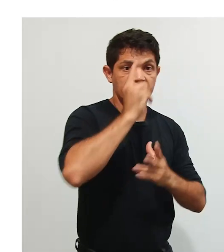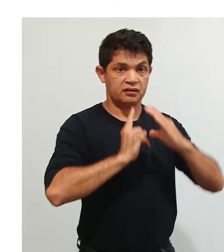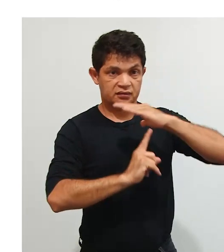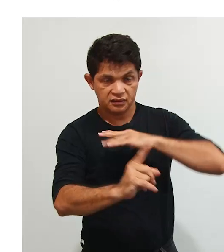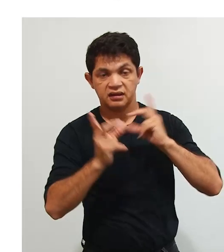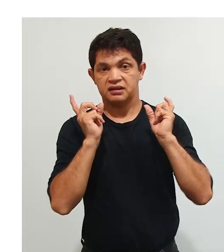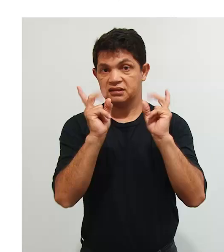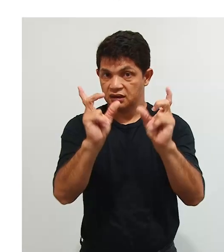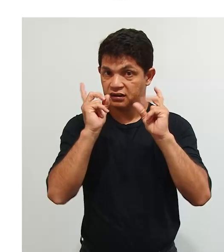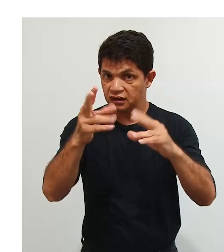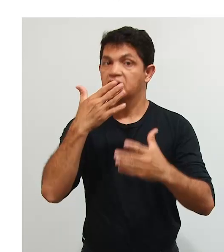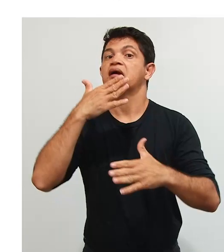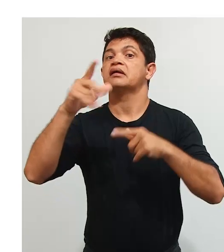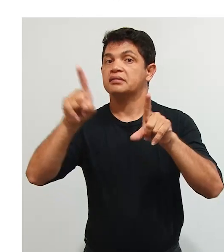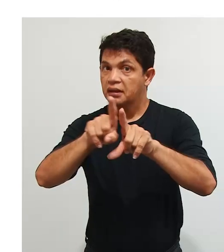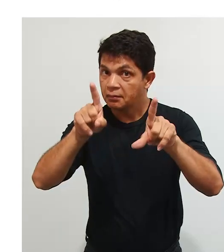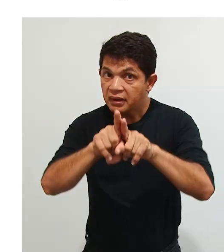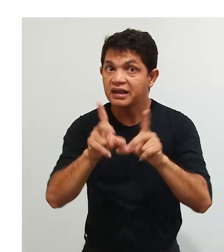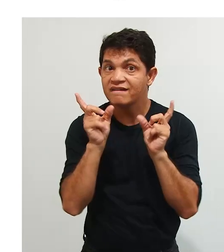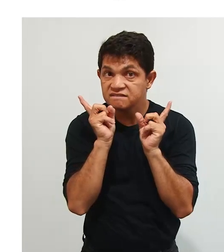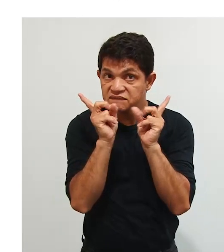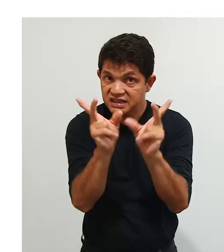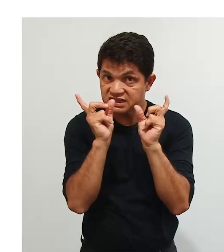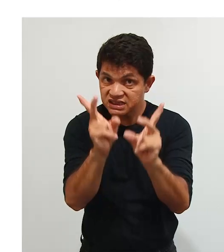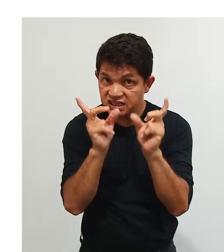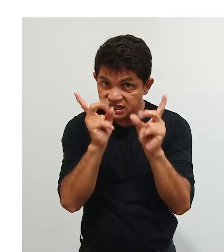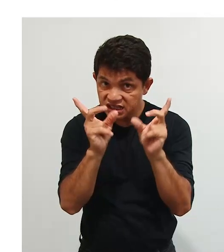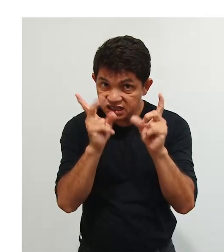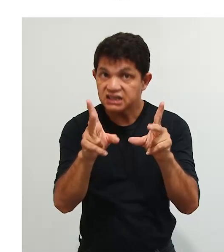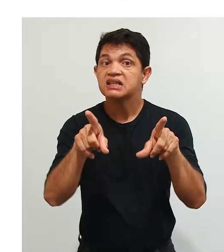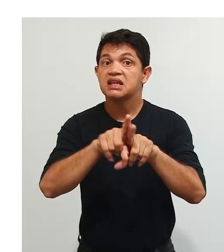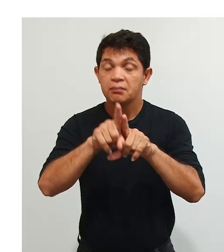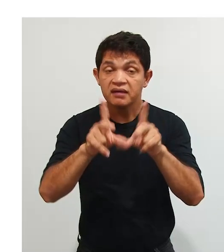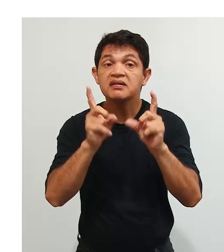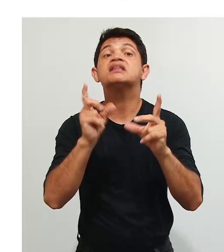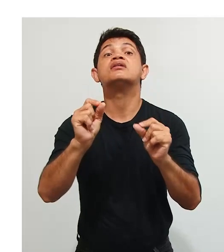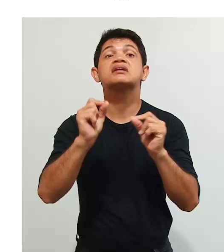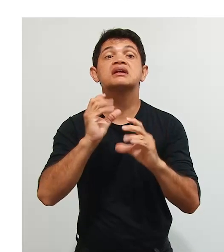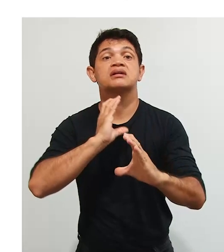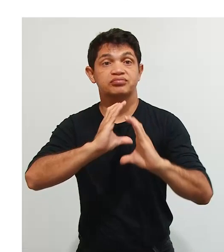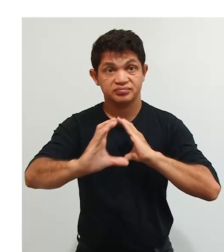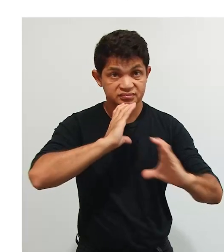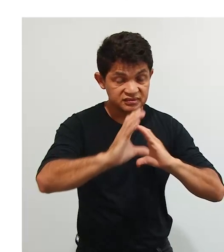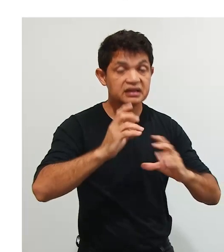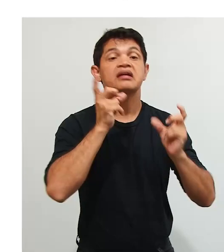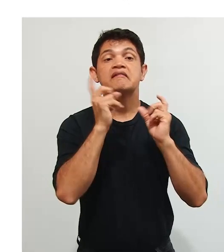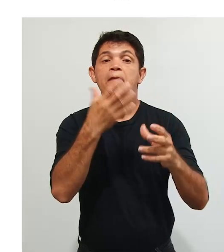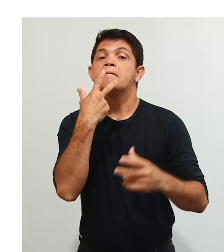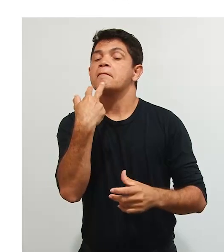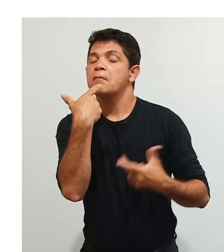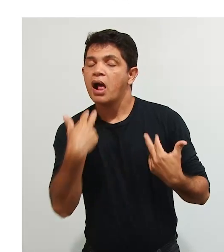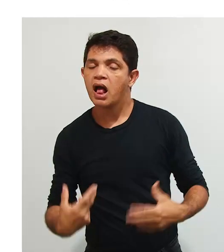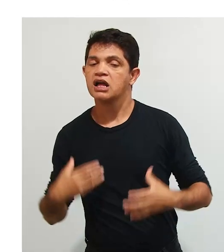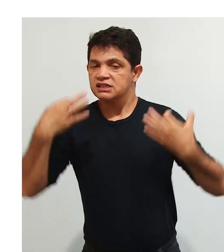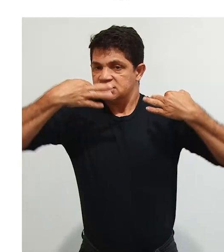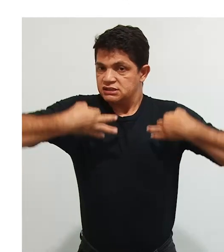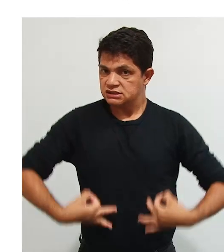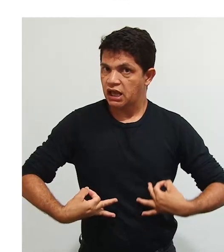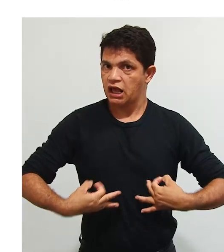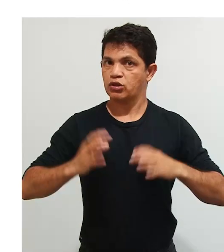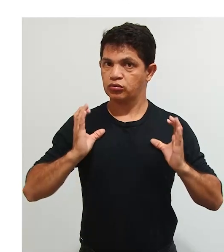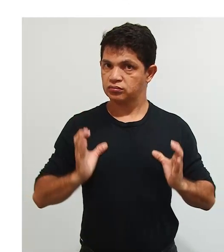Nós vamos poder melhorar utilizando recursos que nós estamos aprendendo, por exemplo,